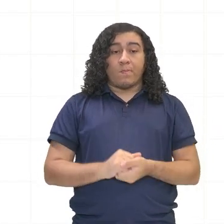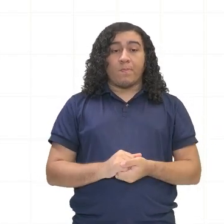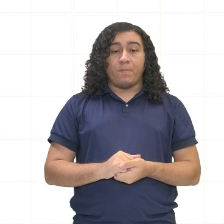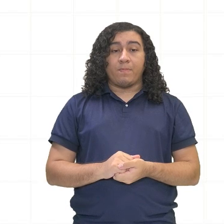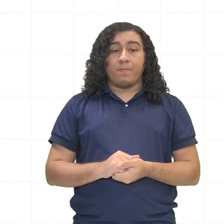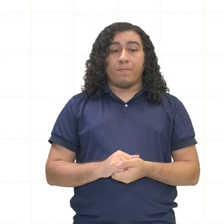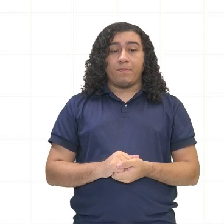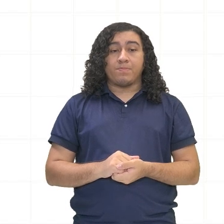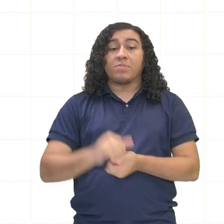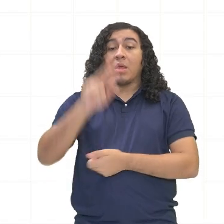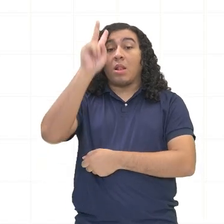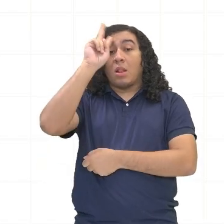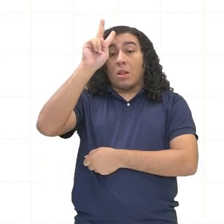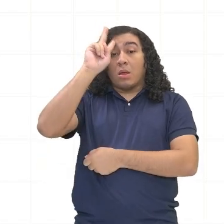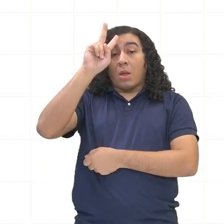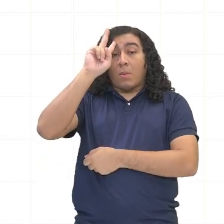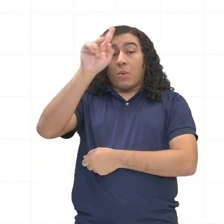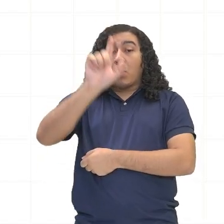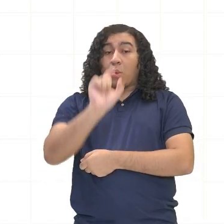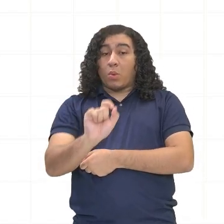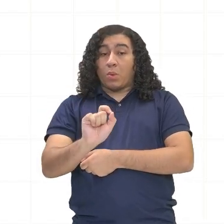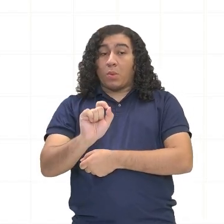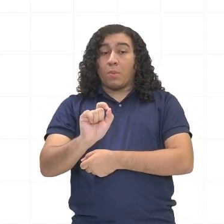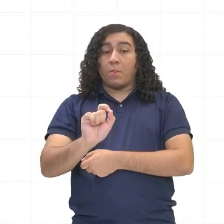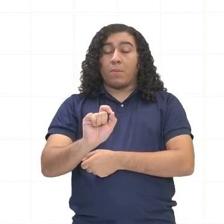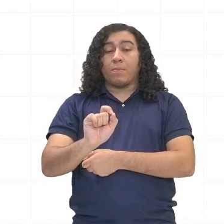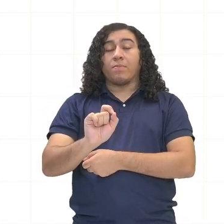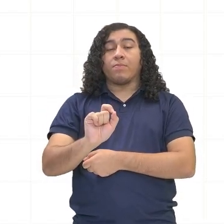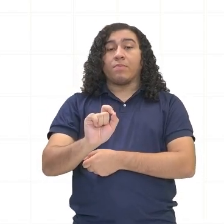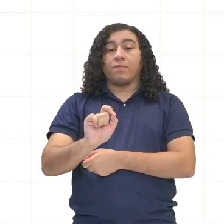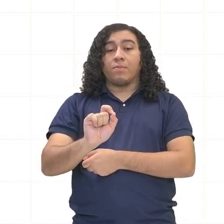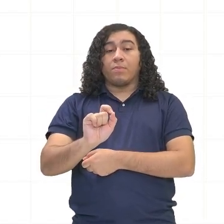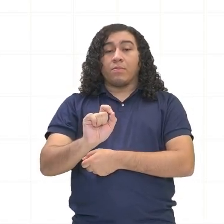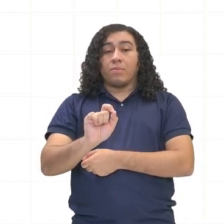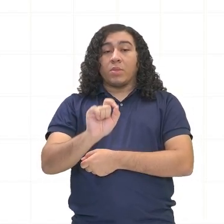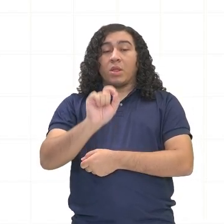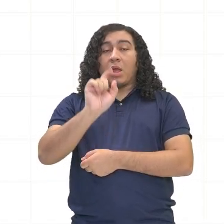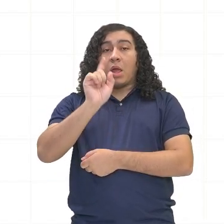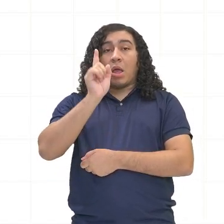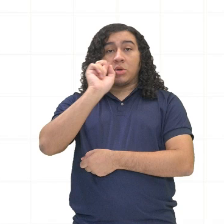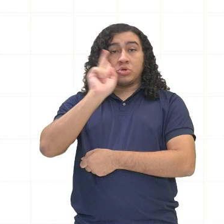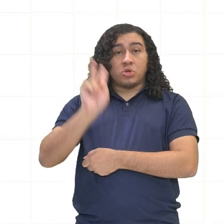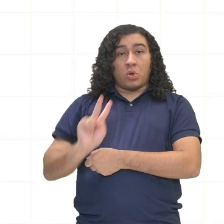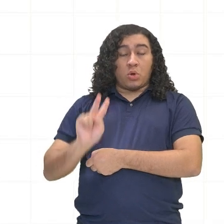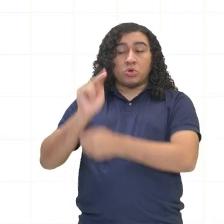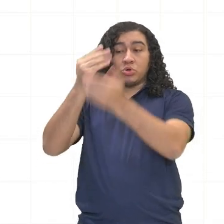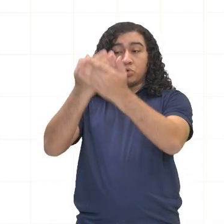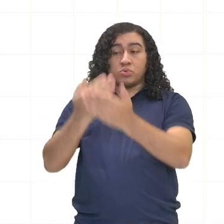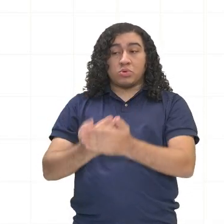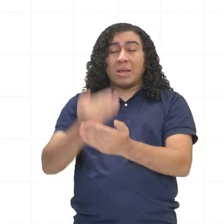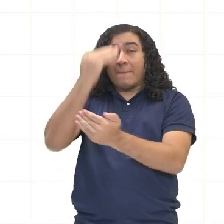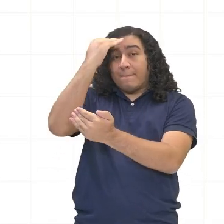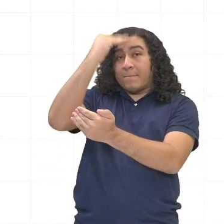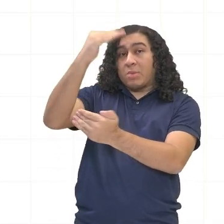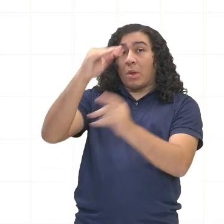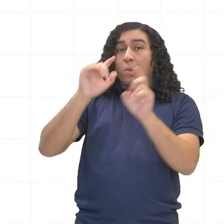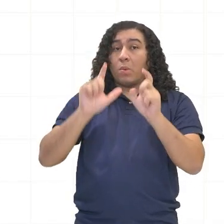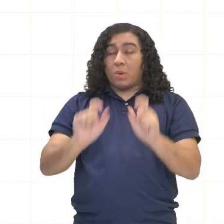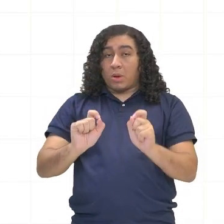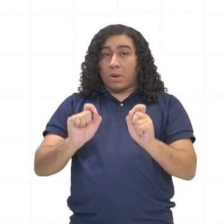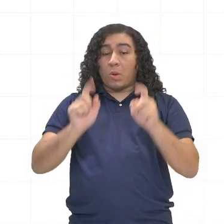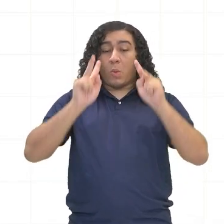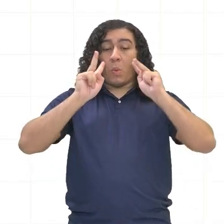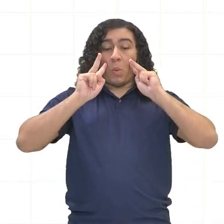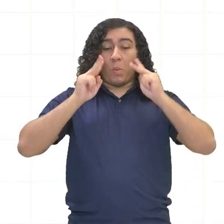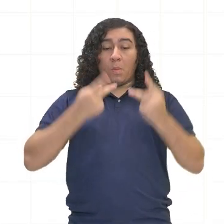tá? Lembrem-se de que o objeto de conhecimento da história é o quê? O homem, lembra